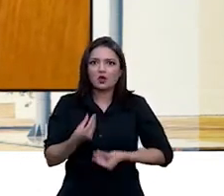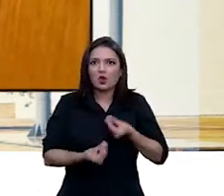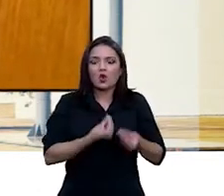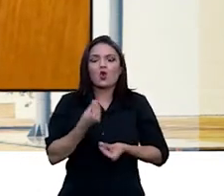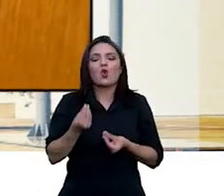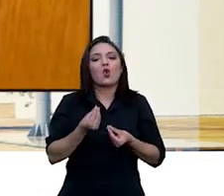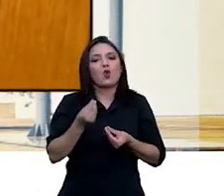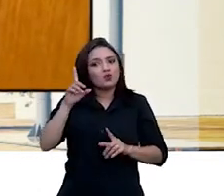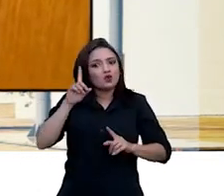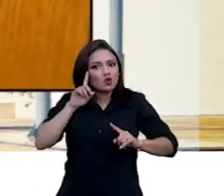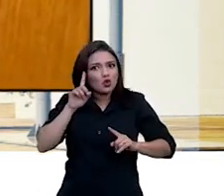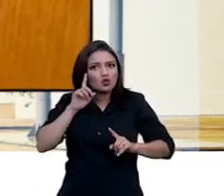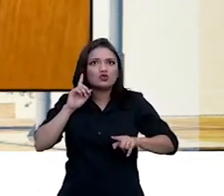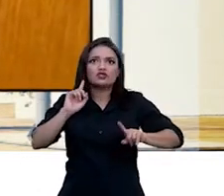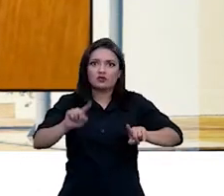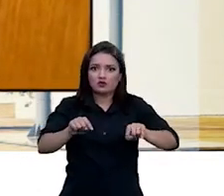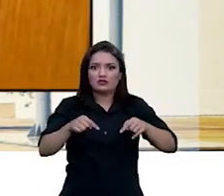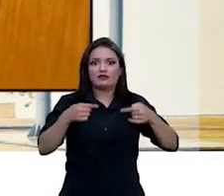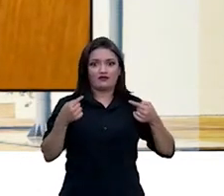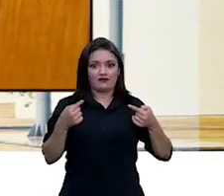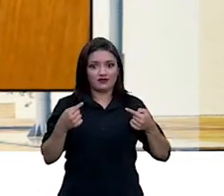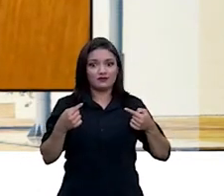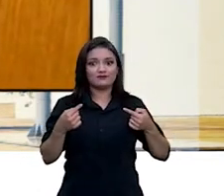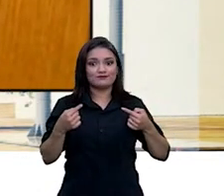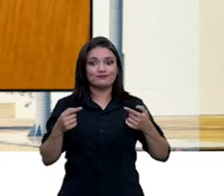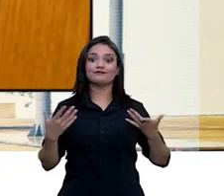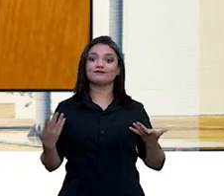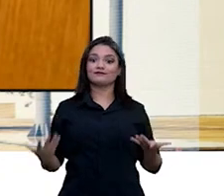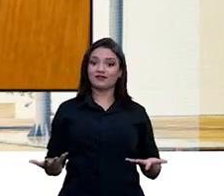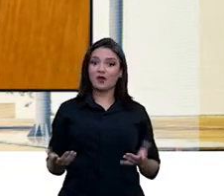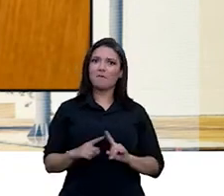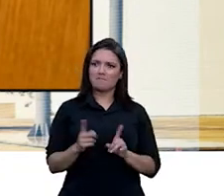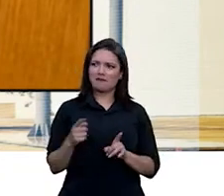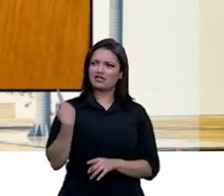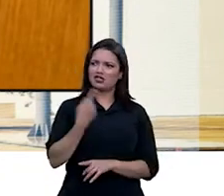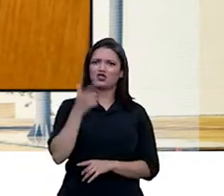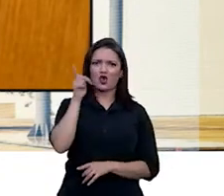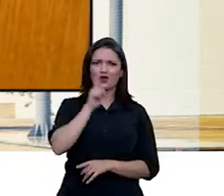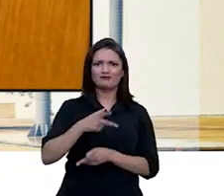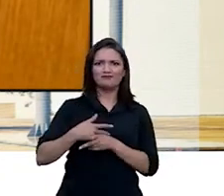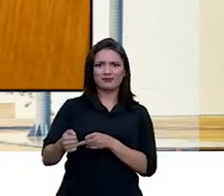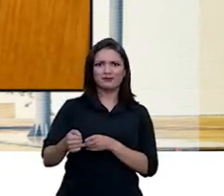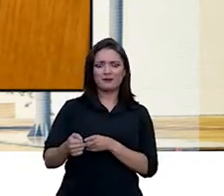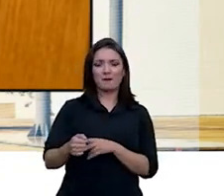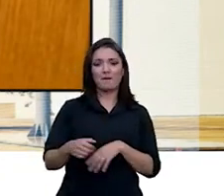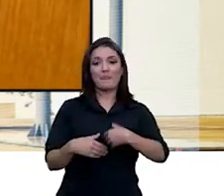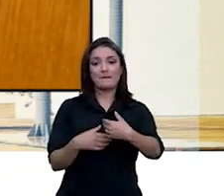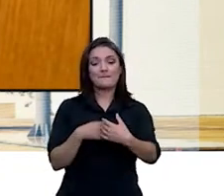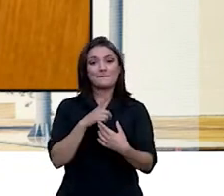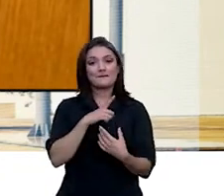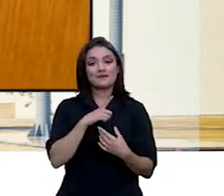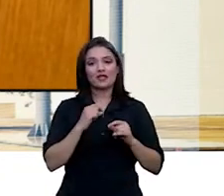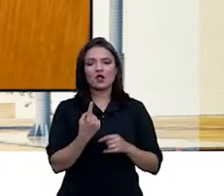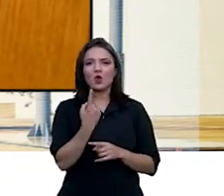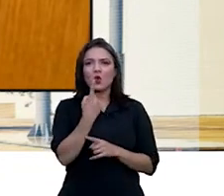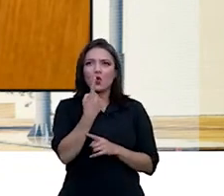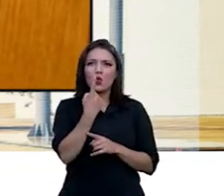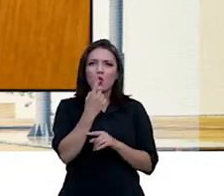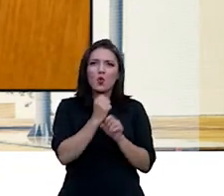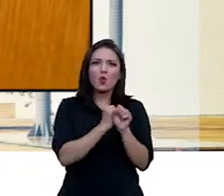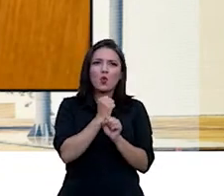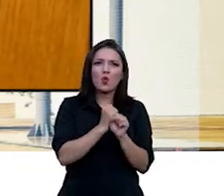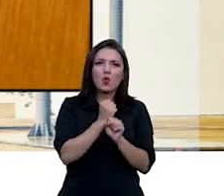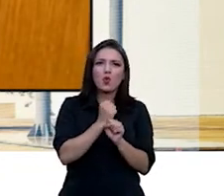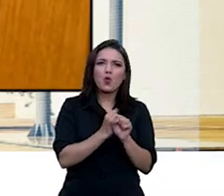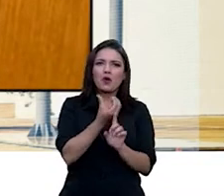para garantir a continuidade dos serviços da Justiça a sociedade chegaram neste mês amar em